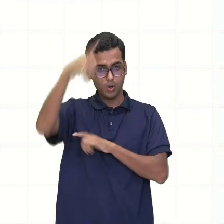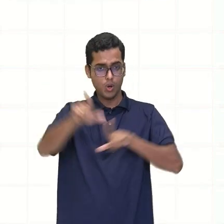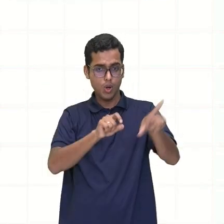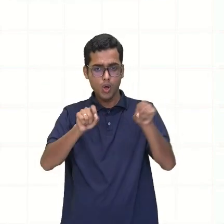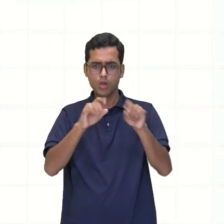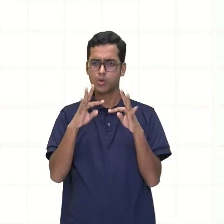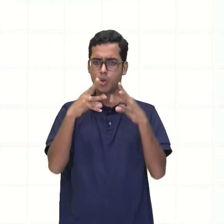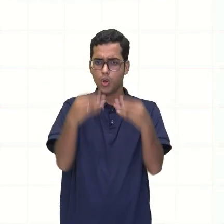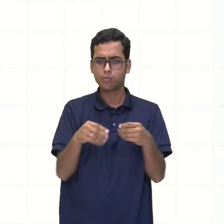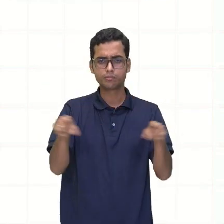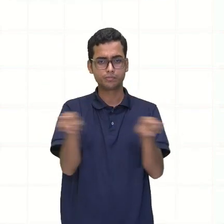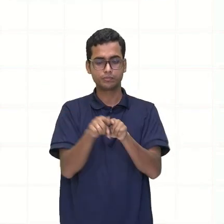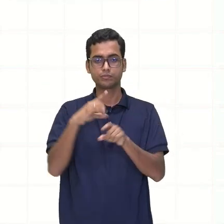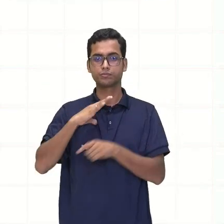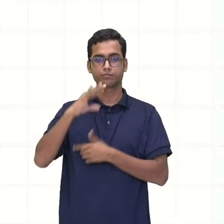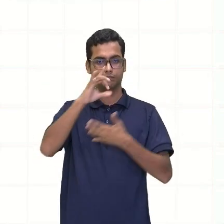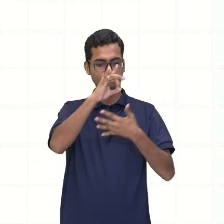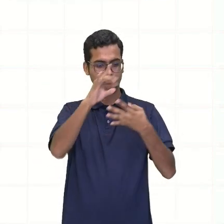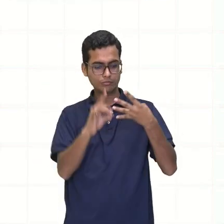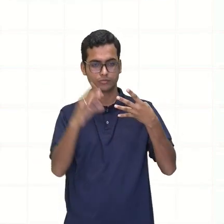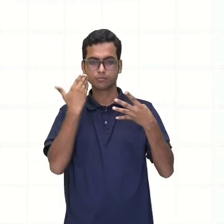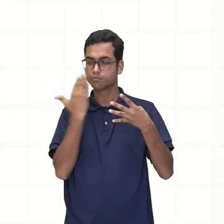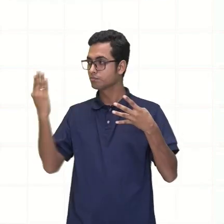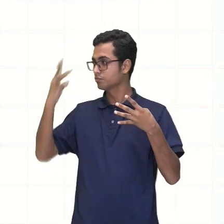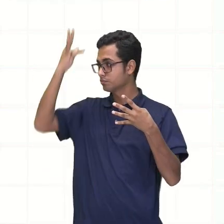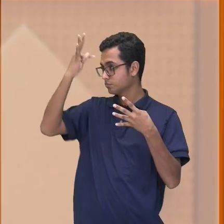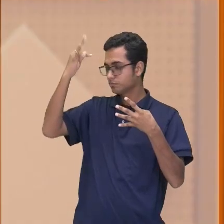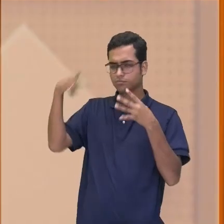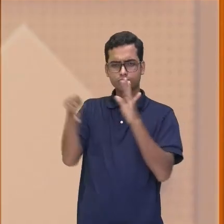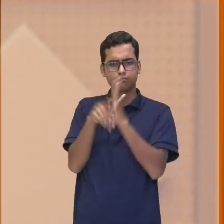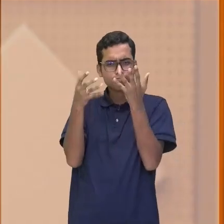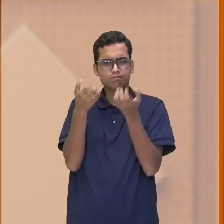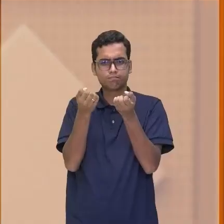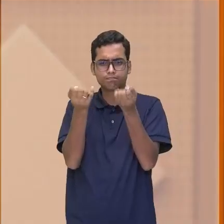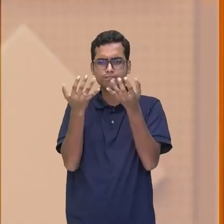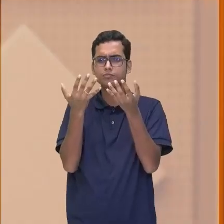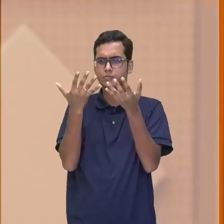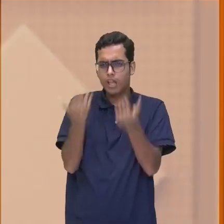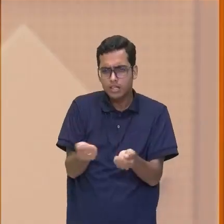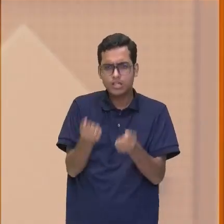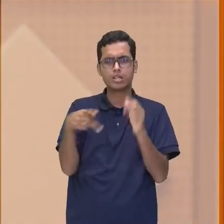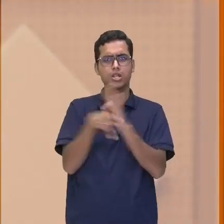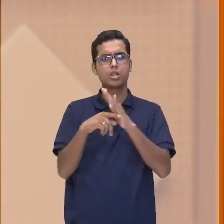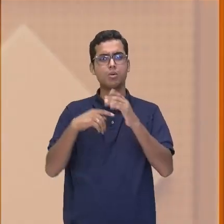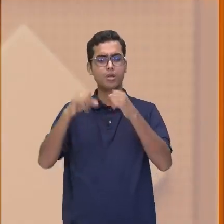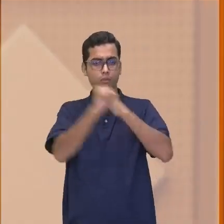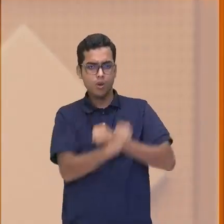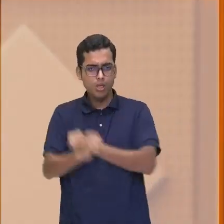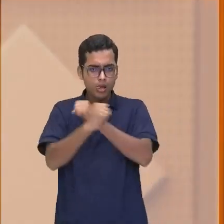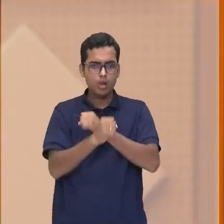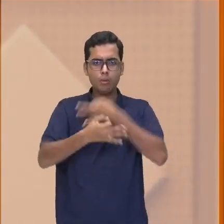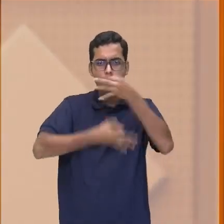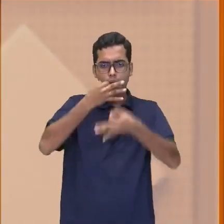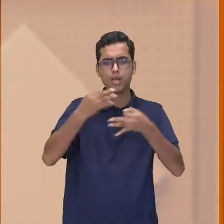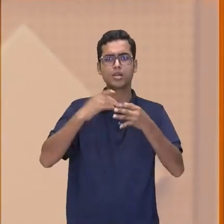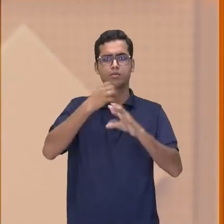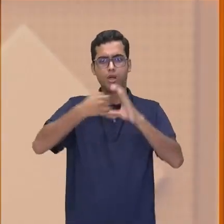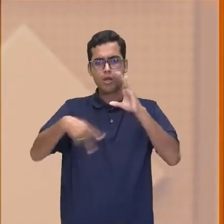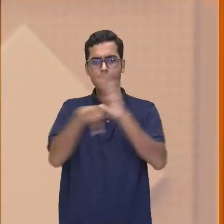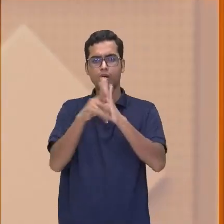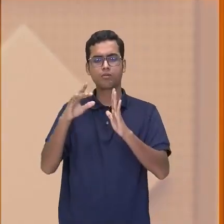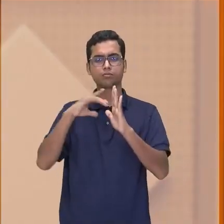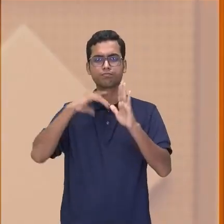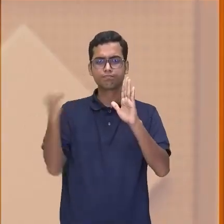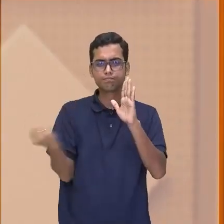teóricos e cada teórico defende uma característica justamente para poder confirmar e legitimar o poder